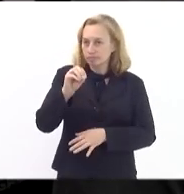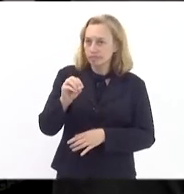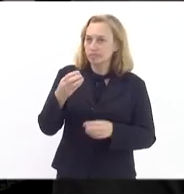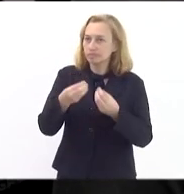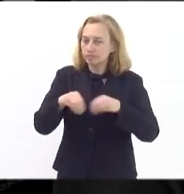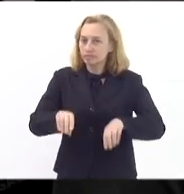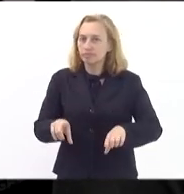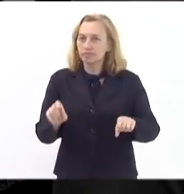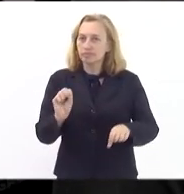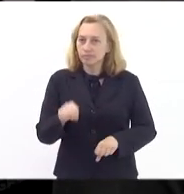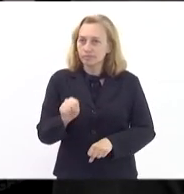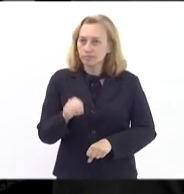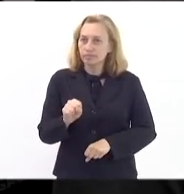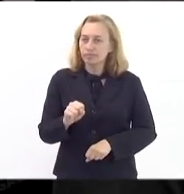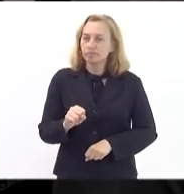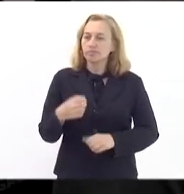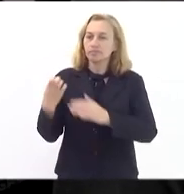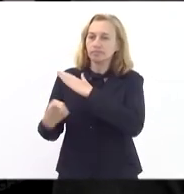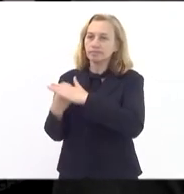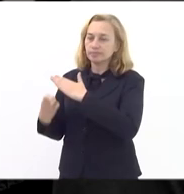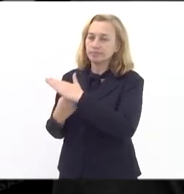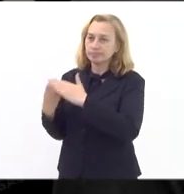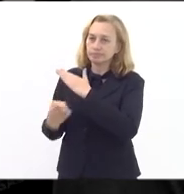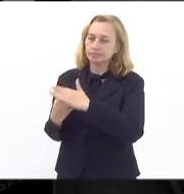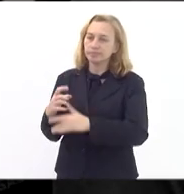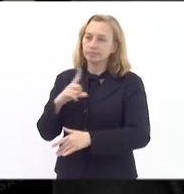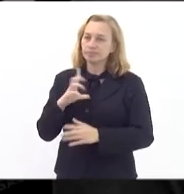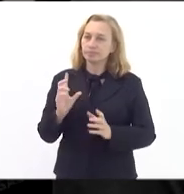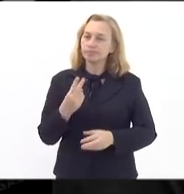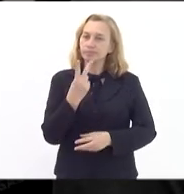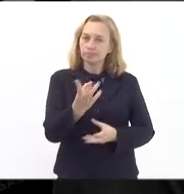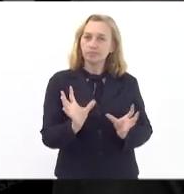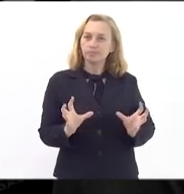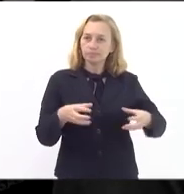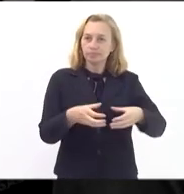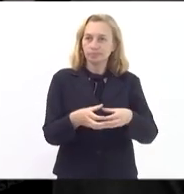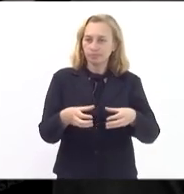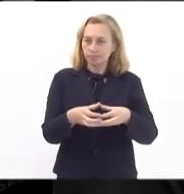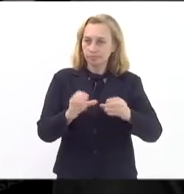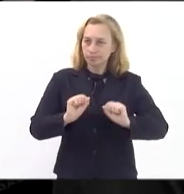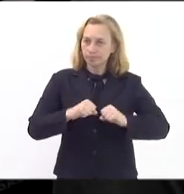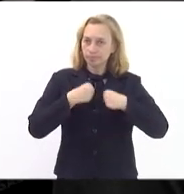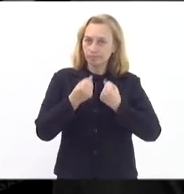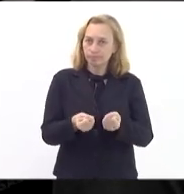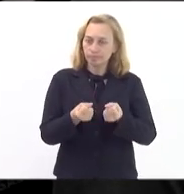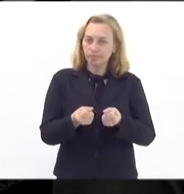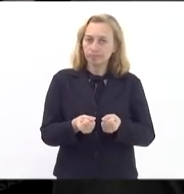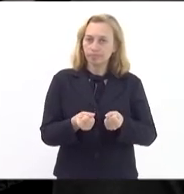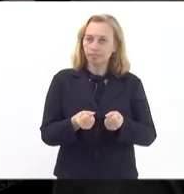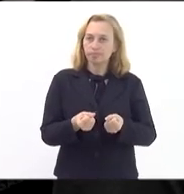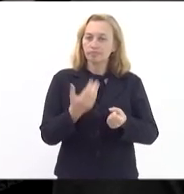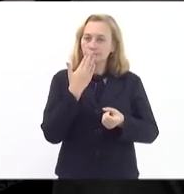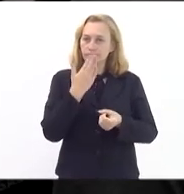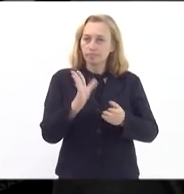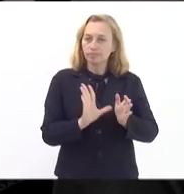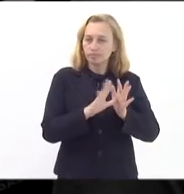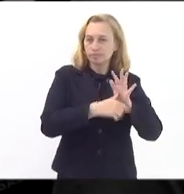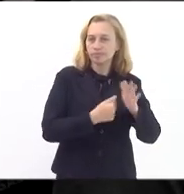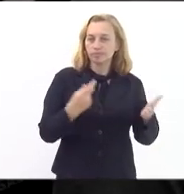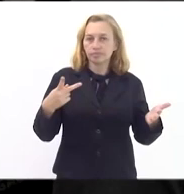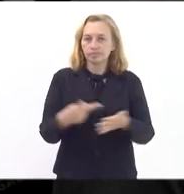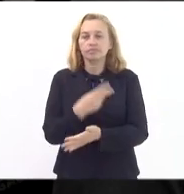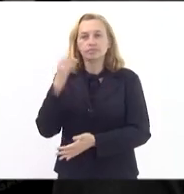SuperVia tem hoje duas equipes dedicadas só para esse tipo de ocorrência então isso ocorre normalmente de